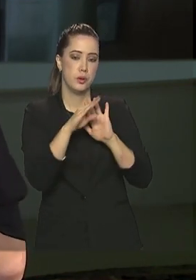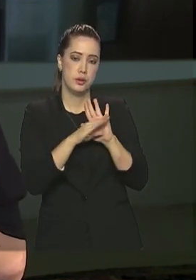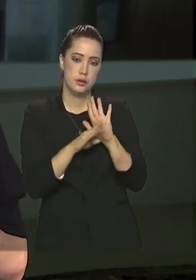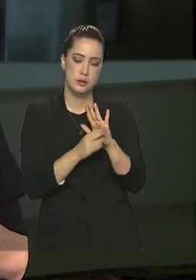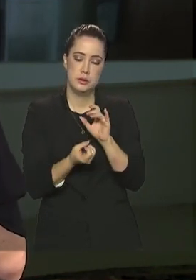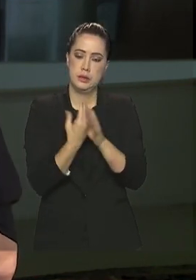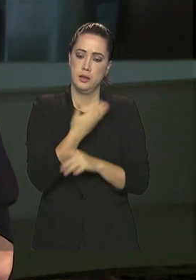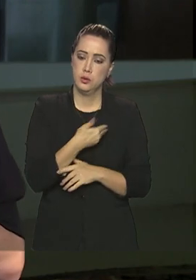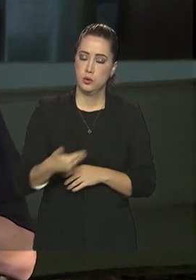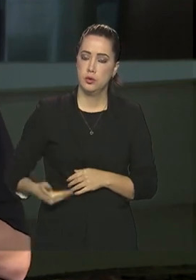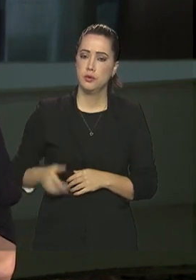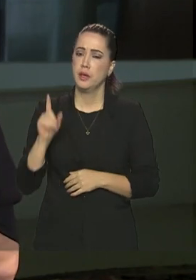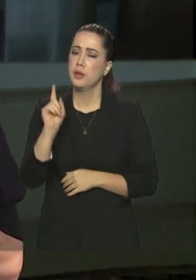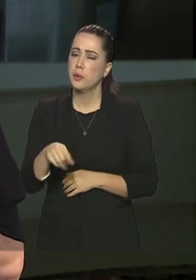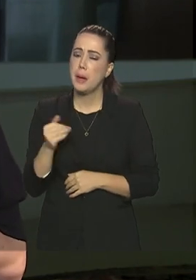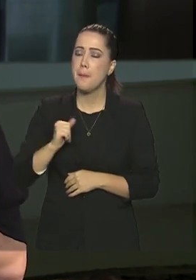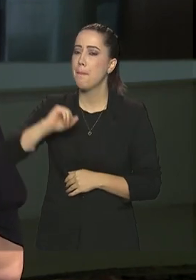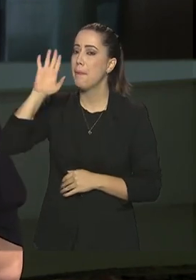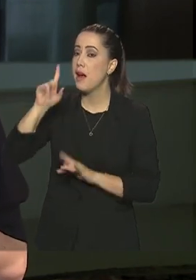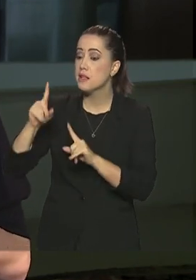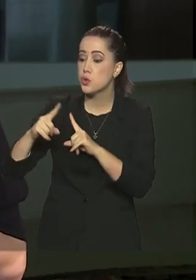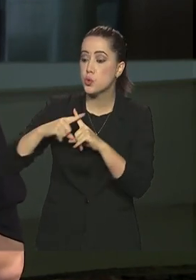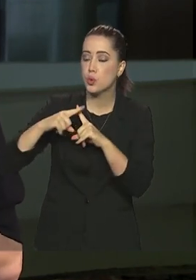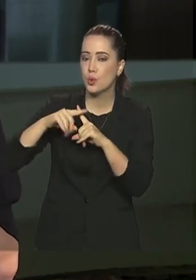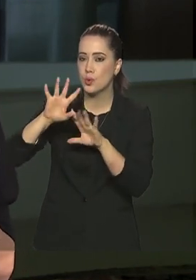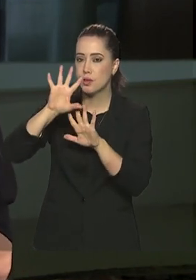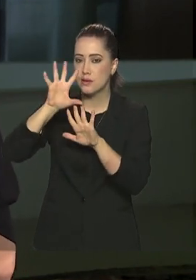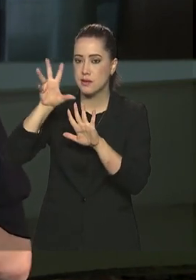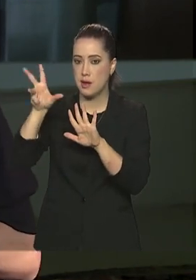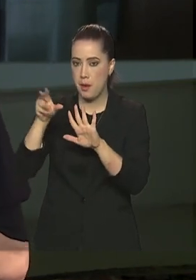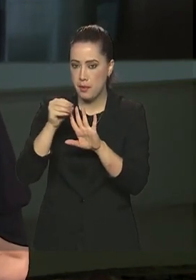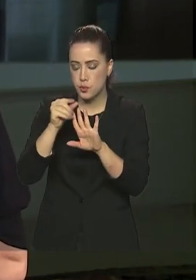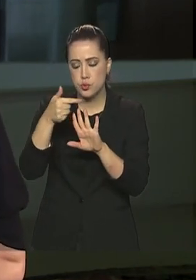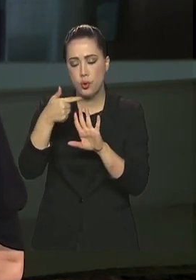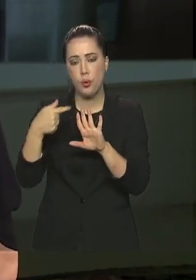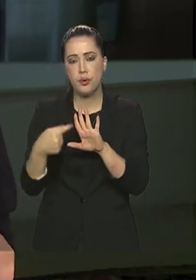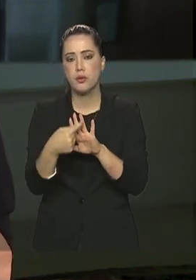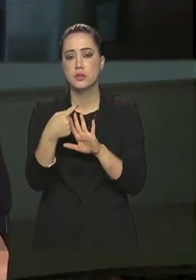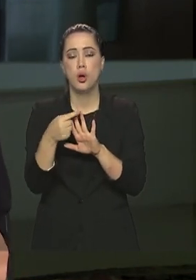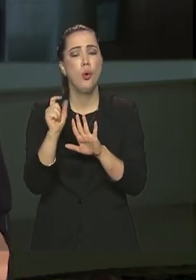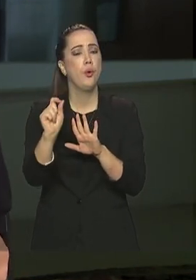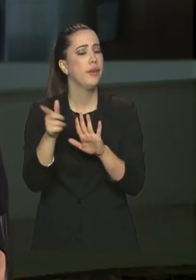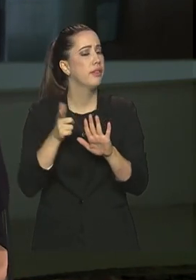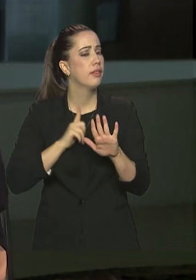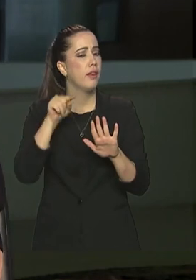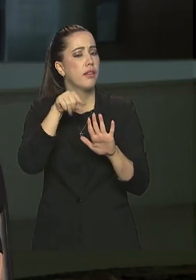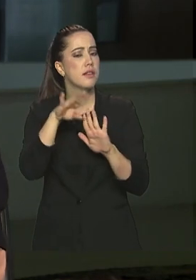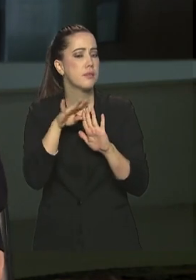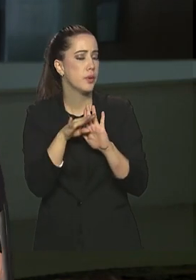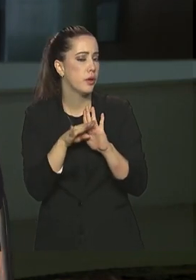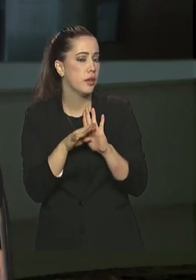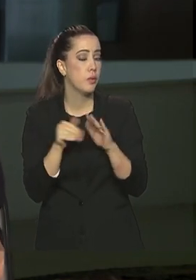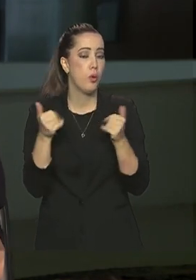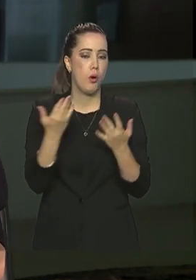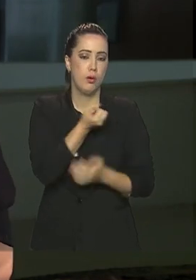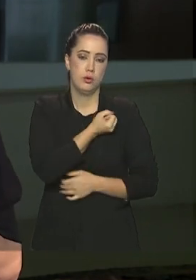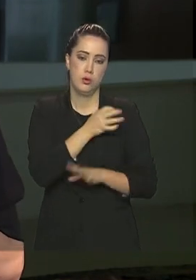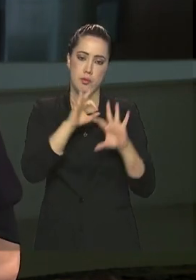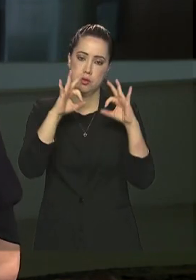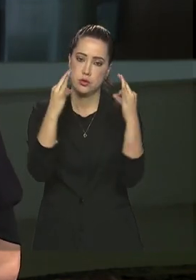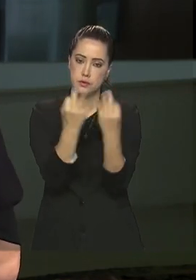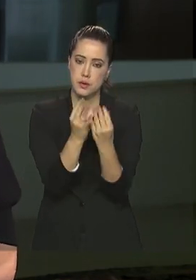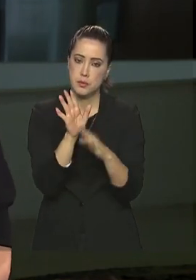pelo governo que se chama Mais Luz para a Amazônia. O que está previsto nesse programa? Quantas famílias vão